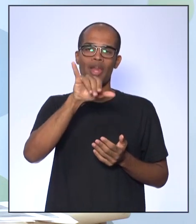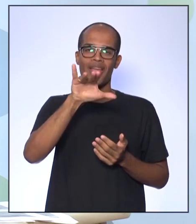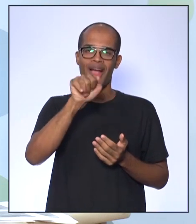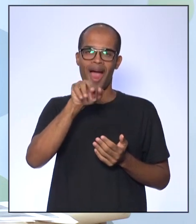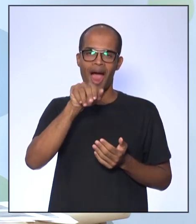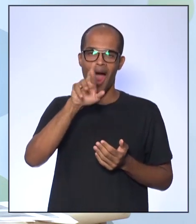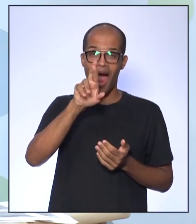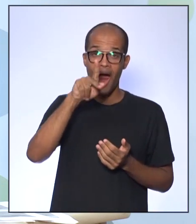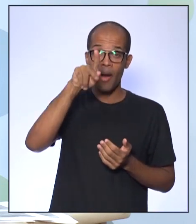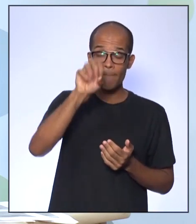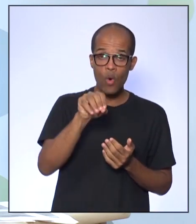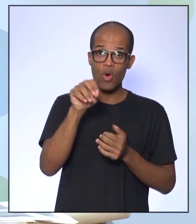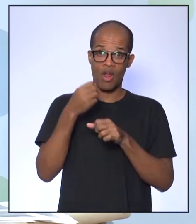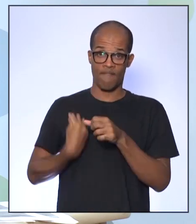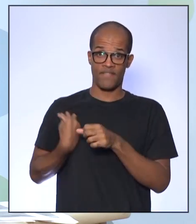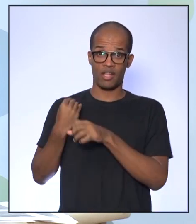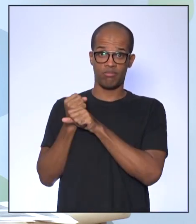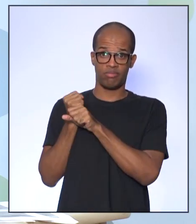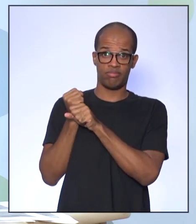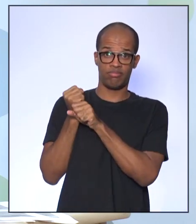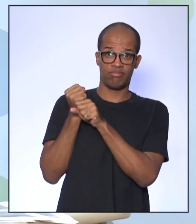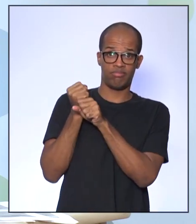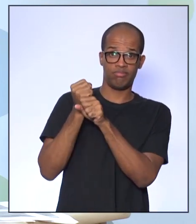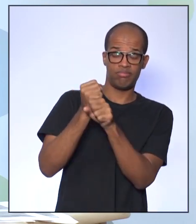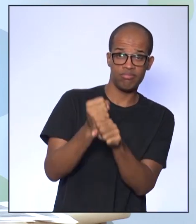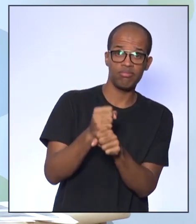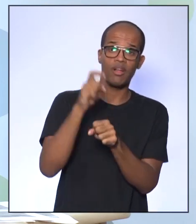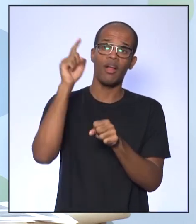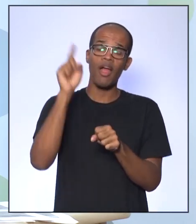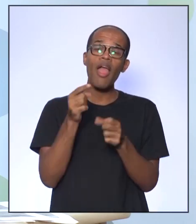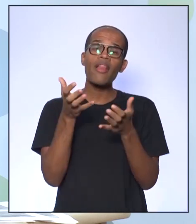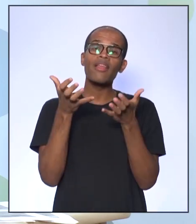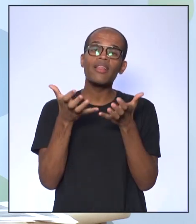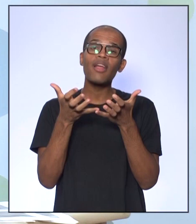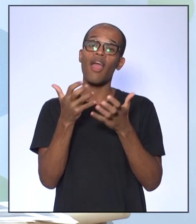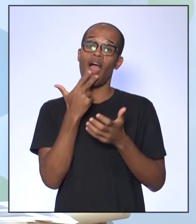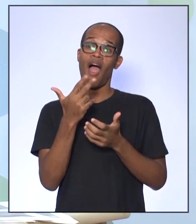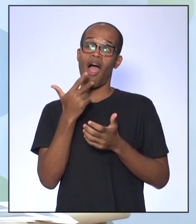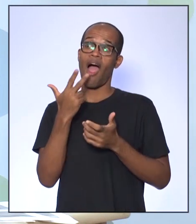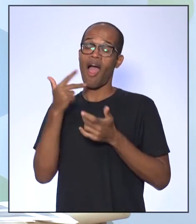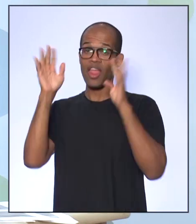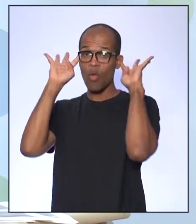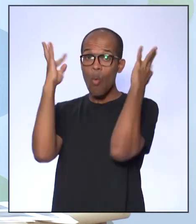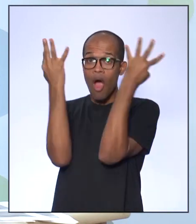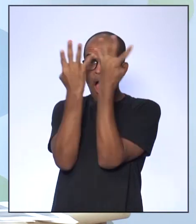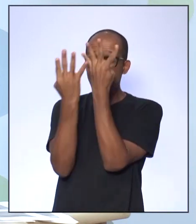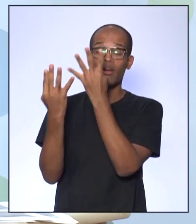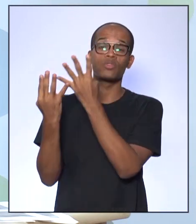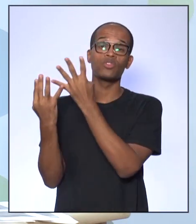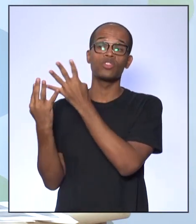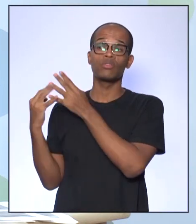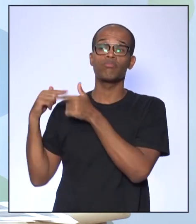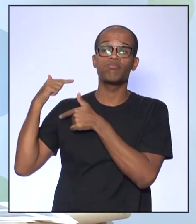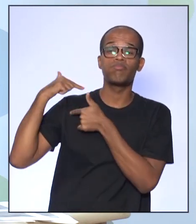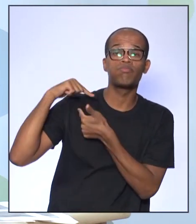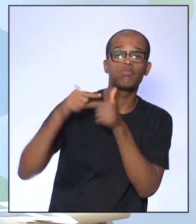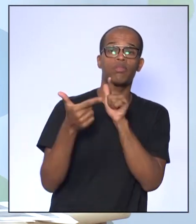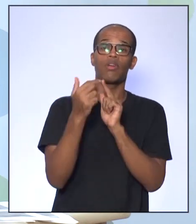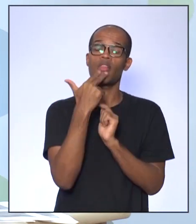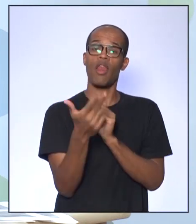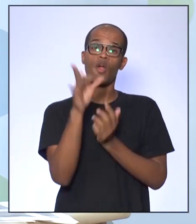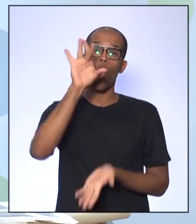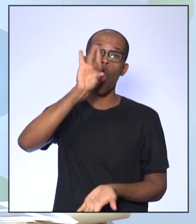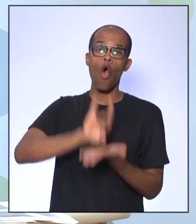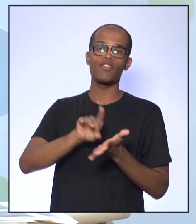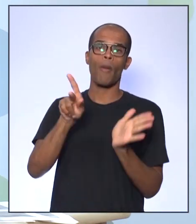de sua vida, uma das suas missões era transformar o tupi-guarani, língua dos índios, né, na língua oficial